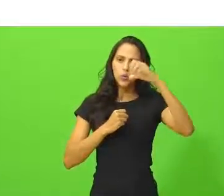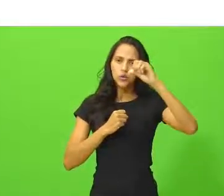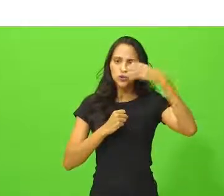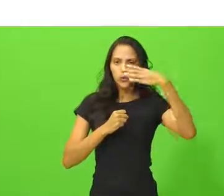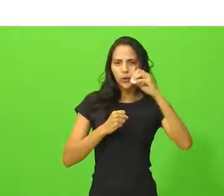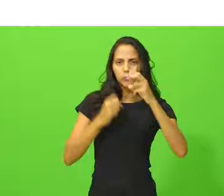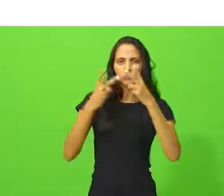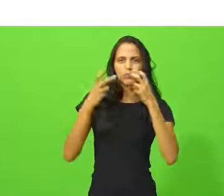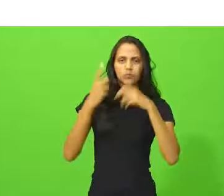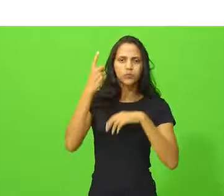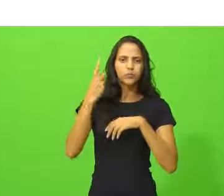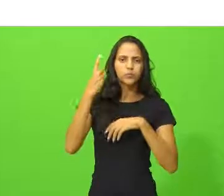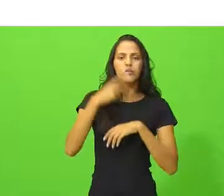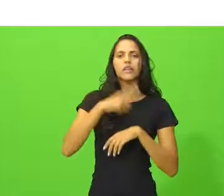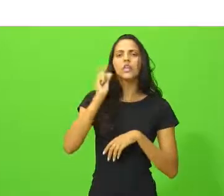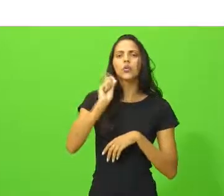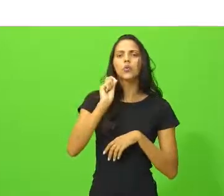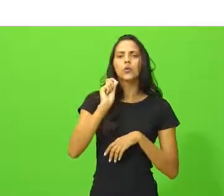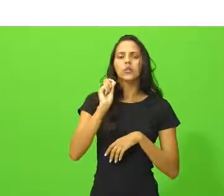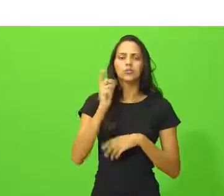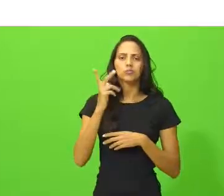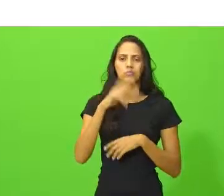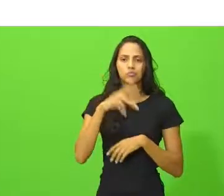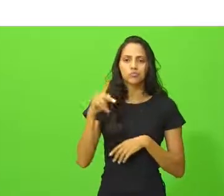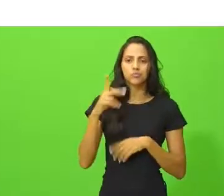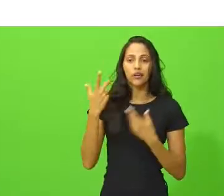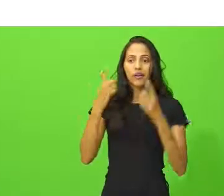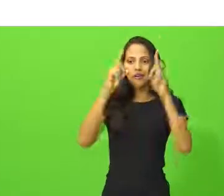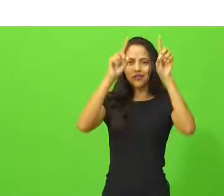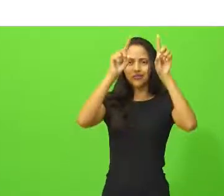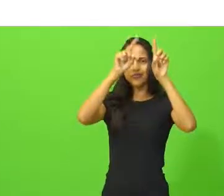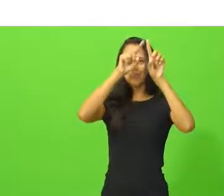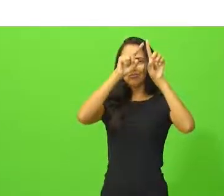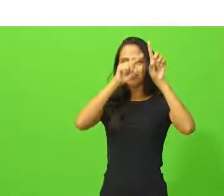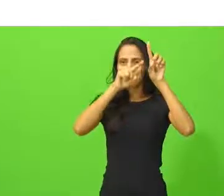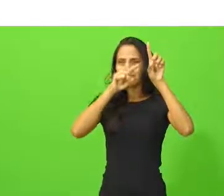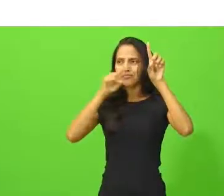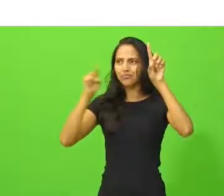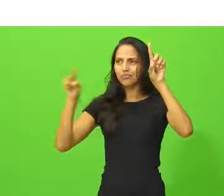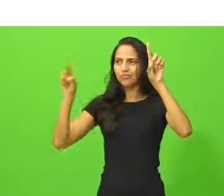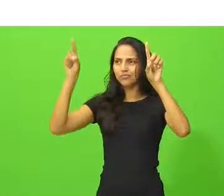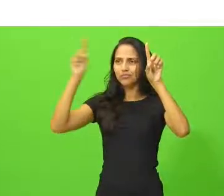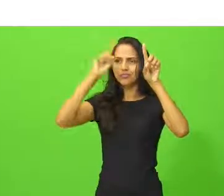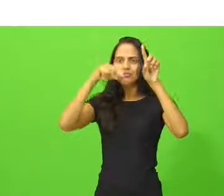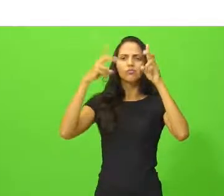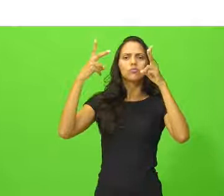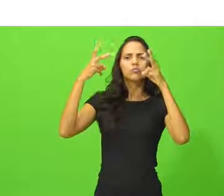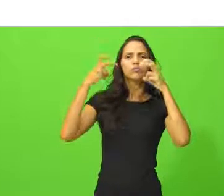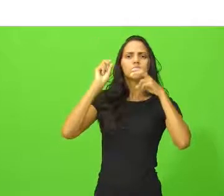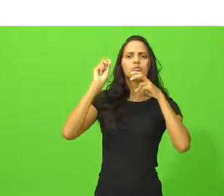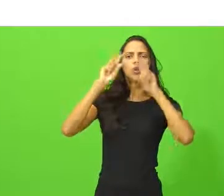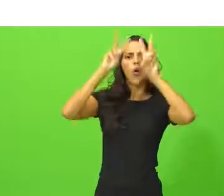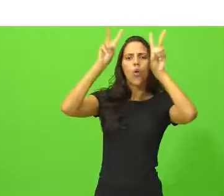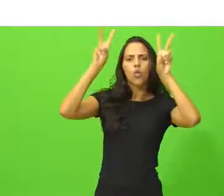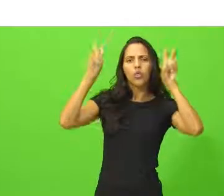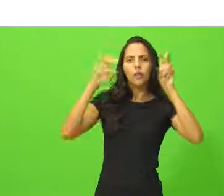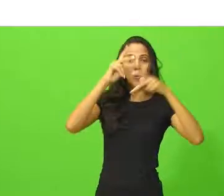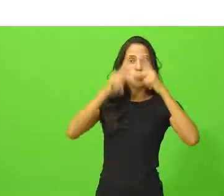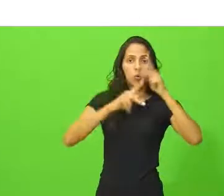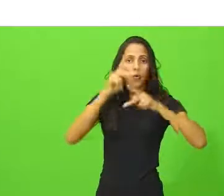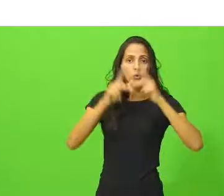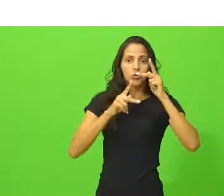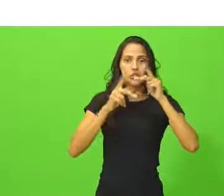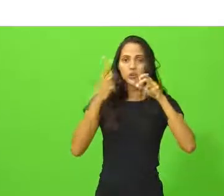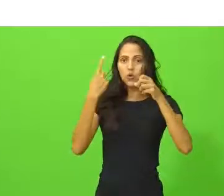Como vocês podem ver, nós temos aqui, professor, os dois gráficos. Primeiramente, a gente analisa o título,